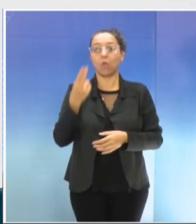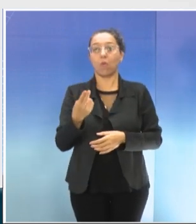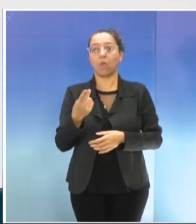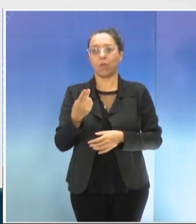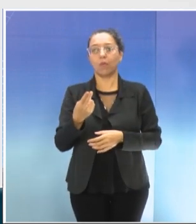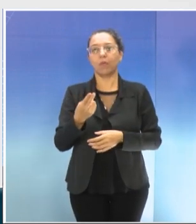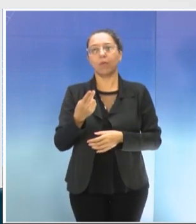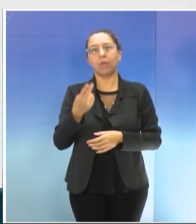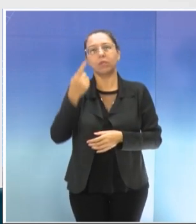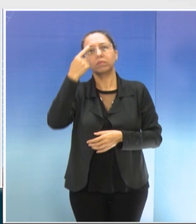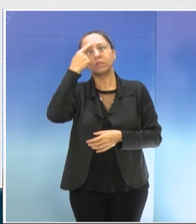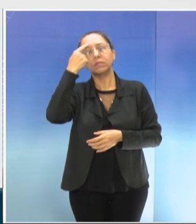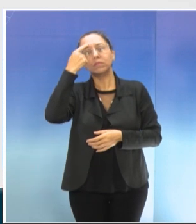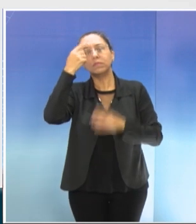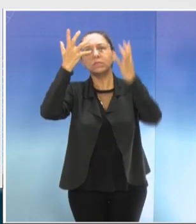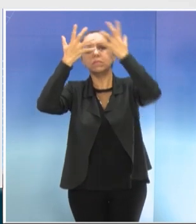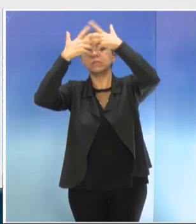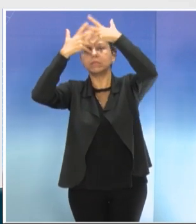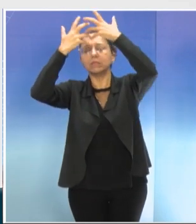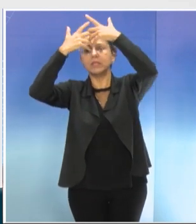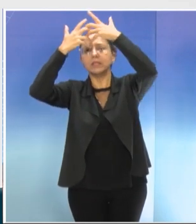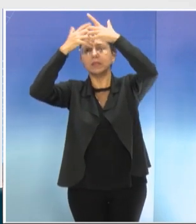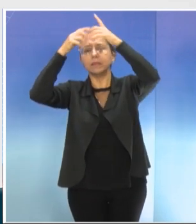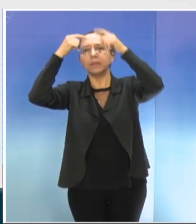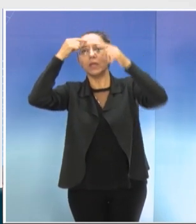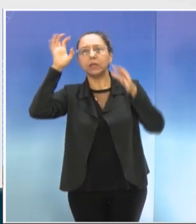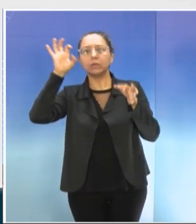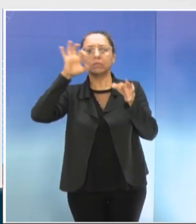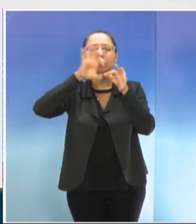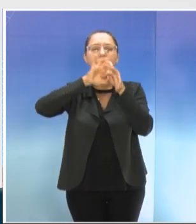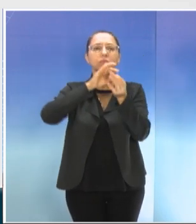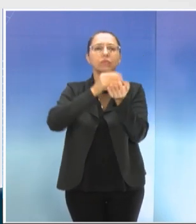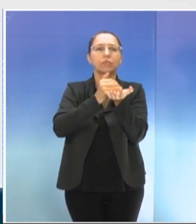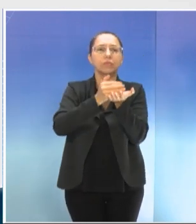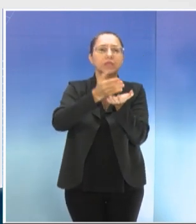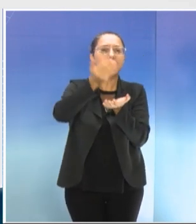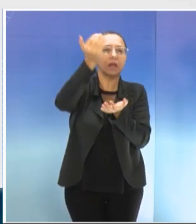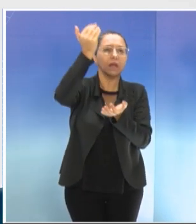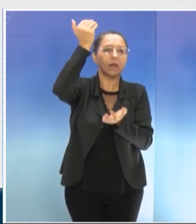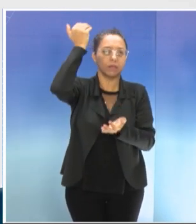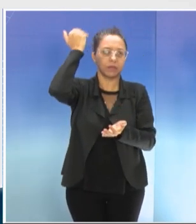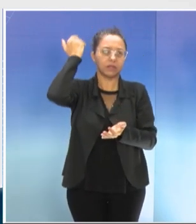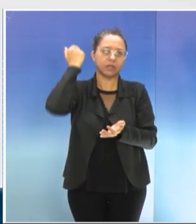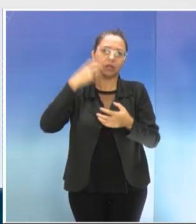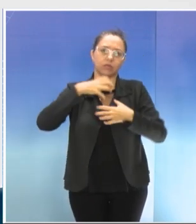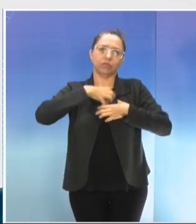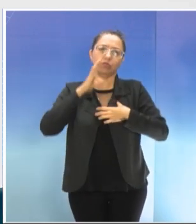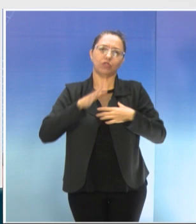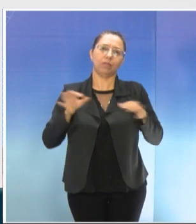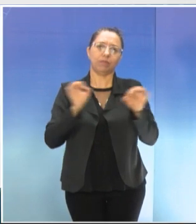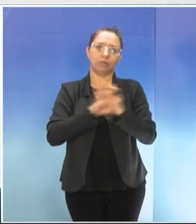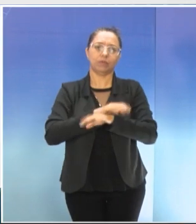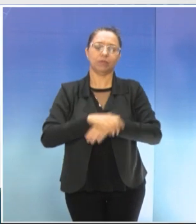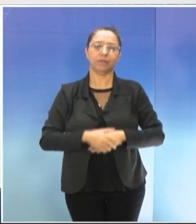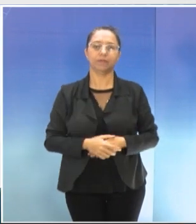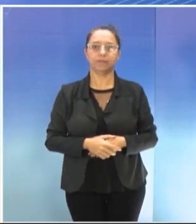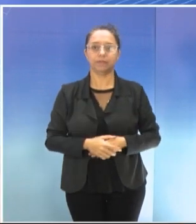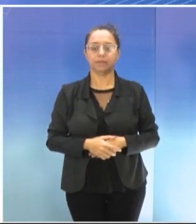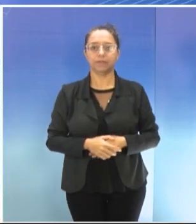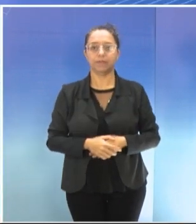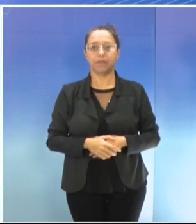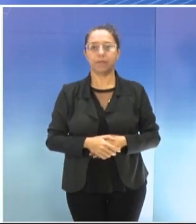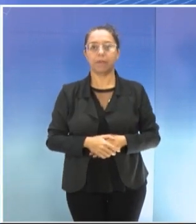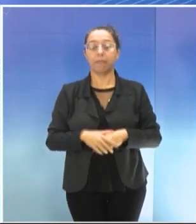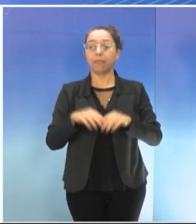ou compatibilizar as estruturas do pensamento aos princípios fundamentais.